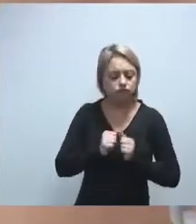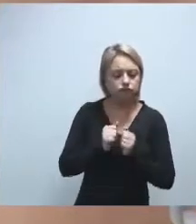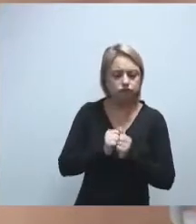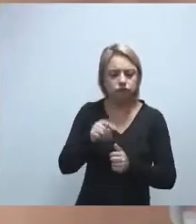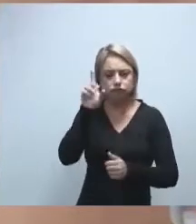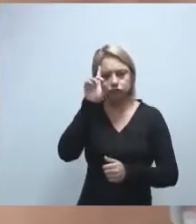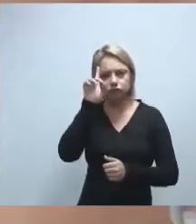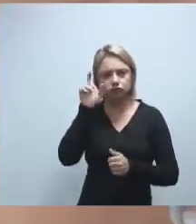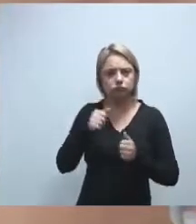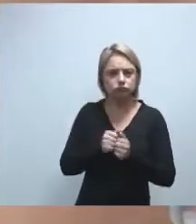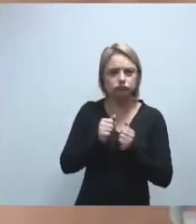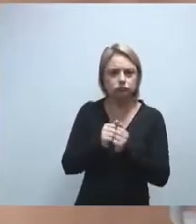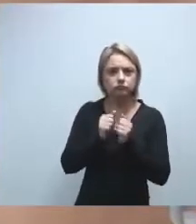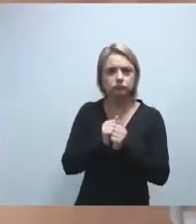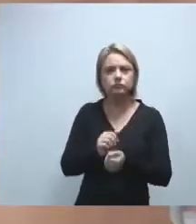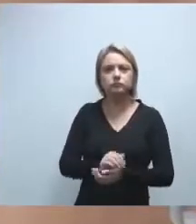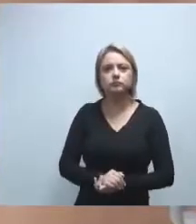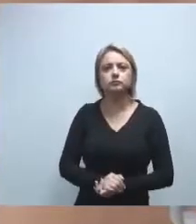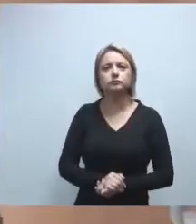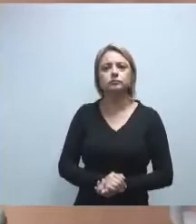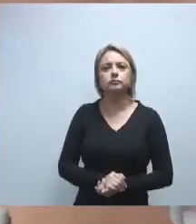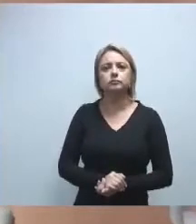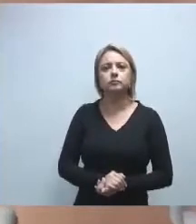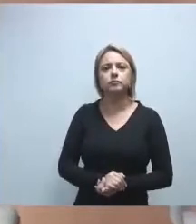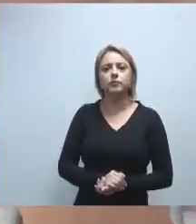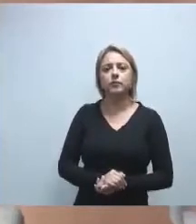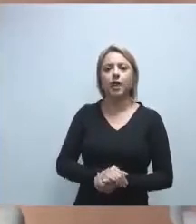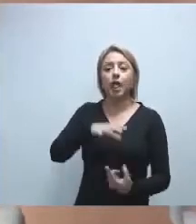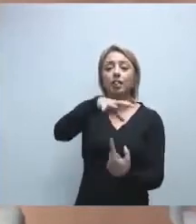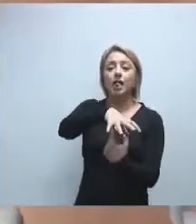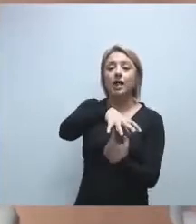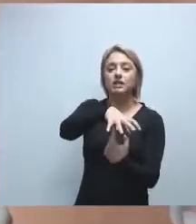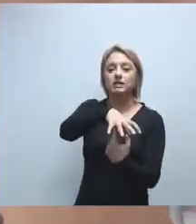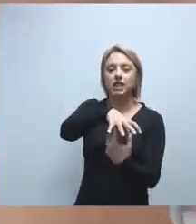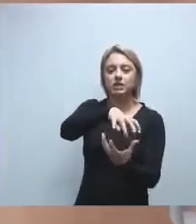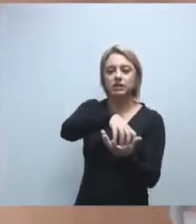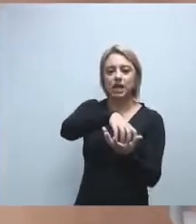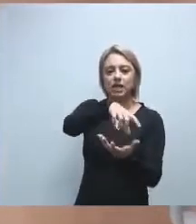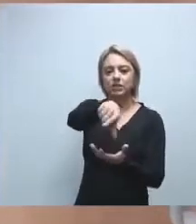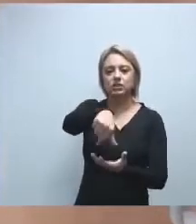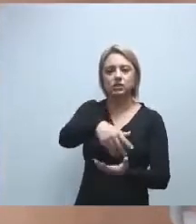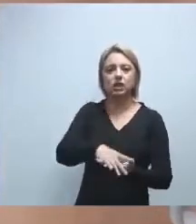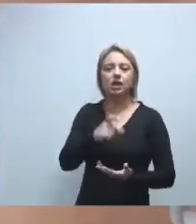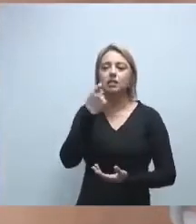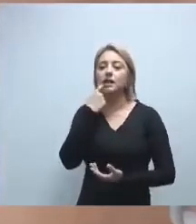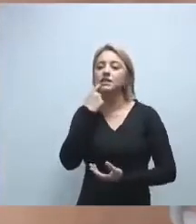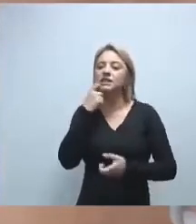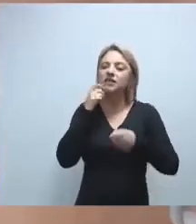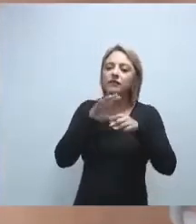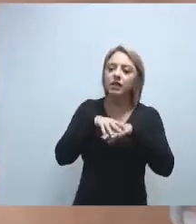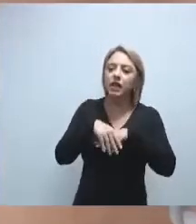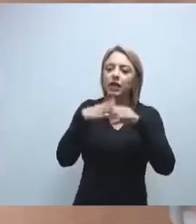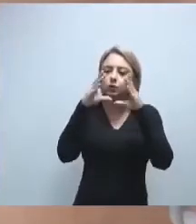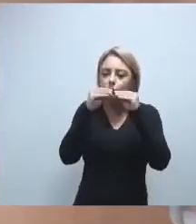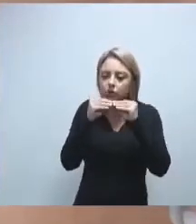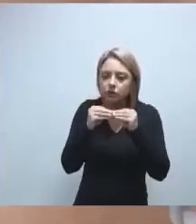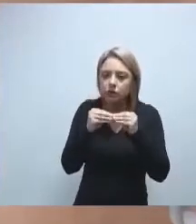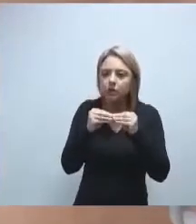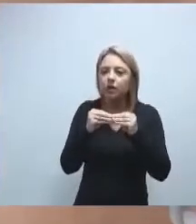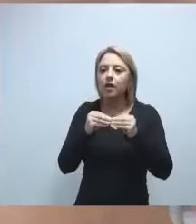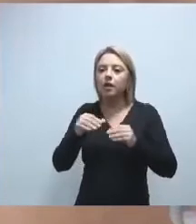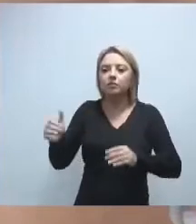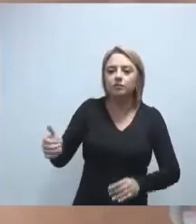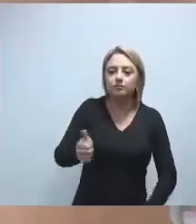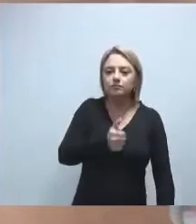lá a sede da associação principalmente na sexta feira à noite para tomar a